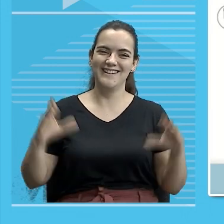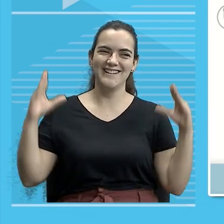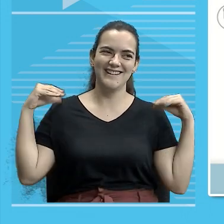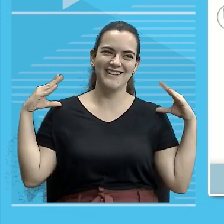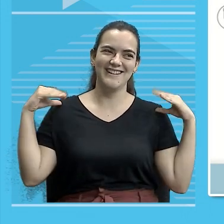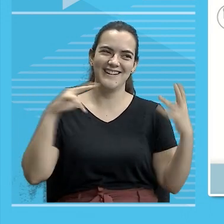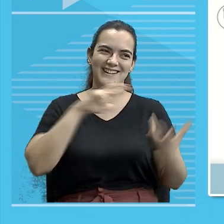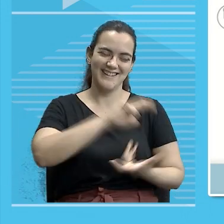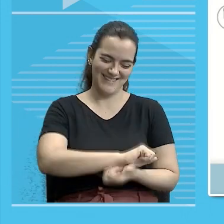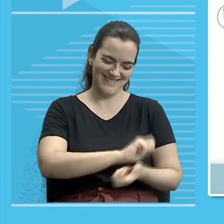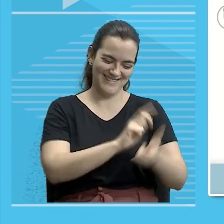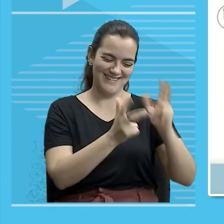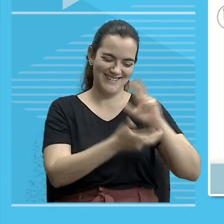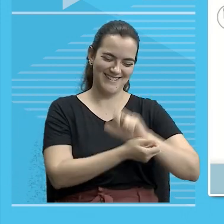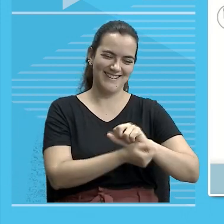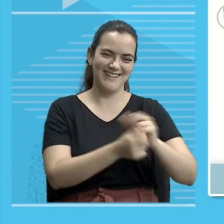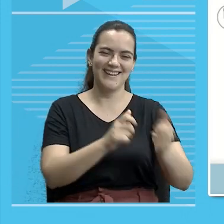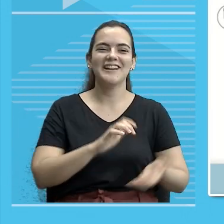Maria aí